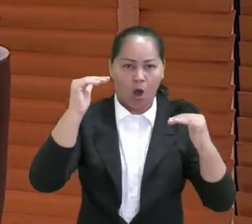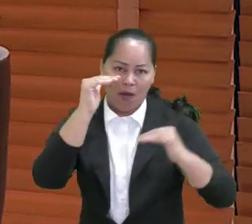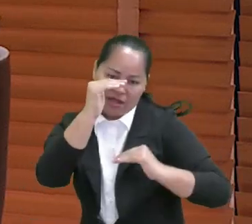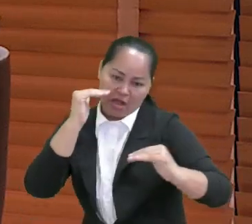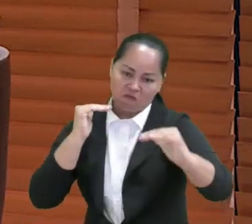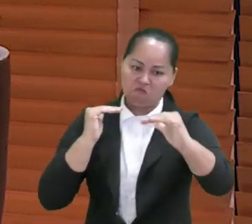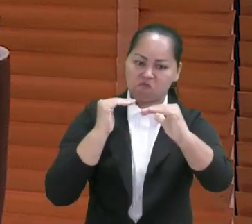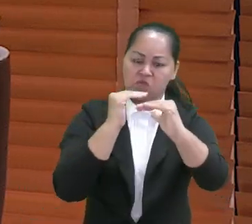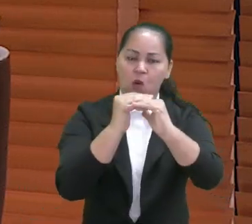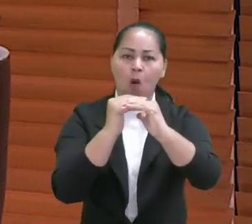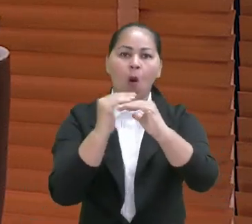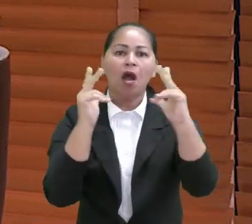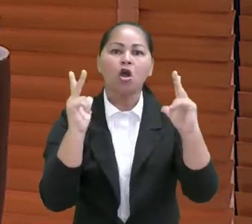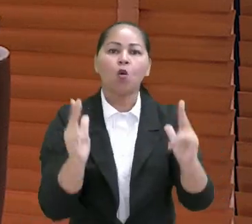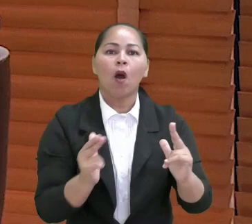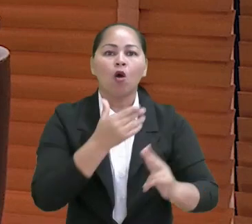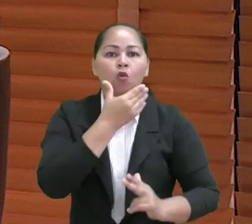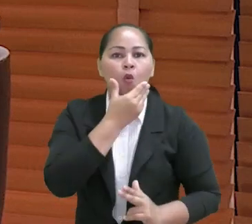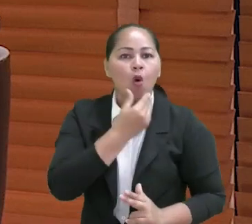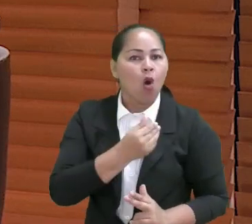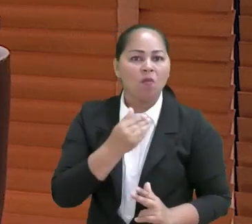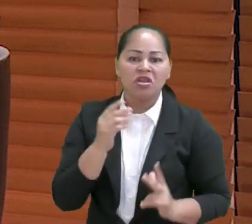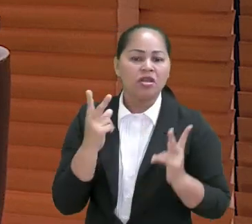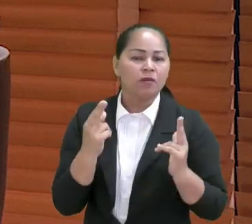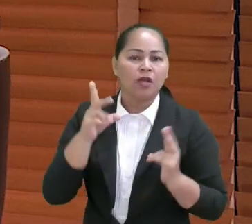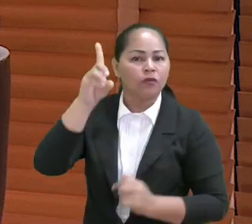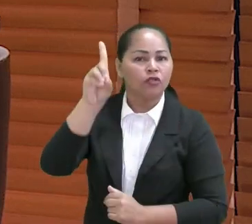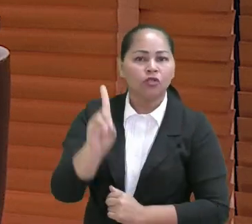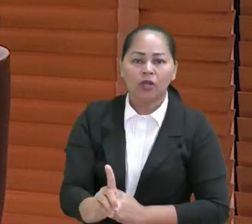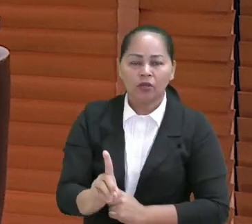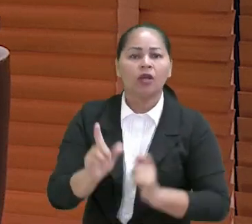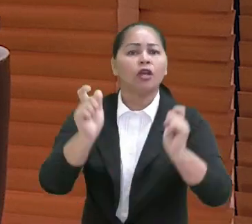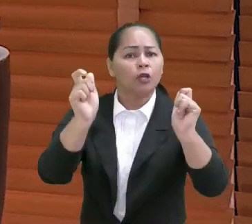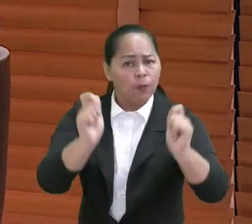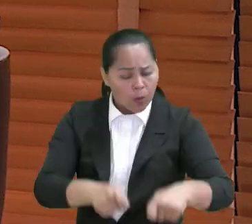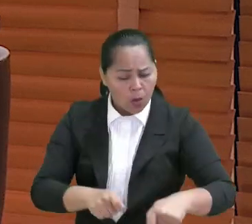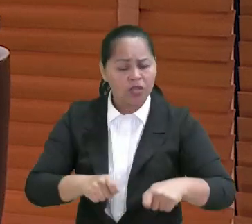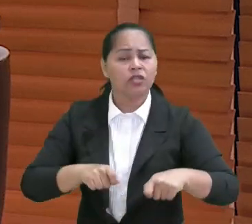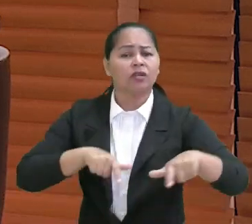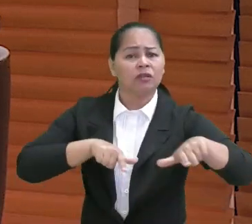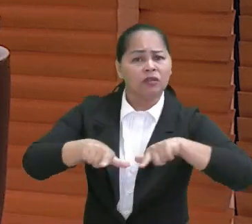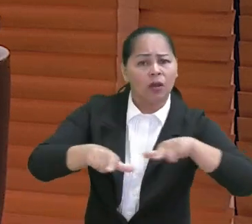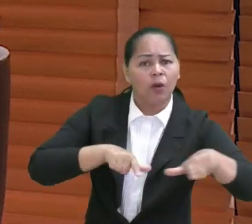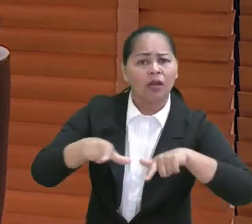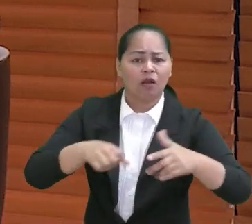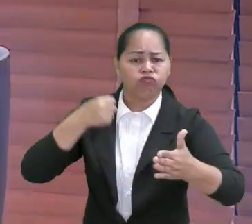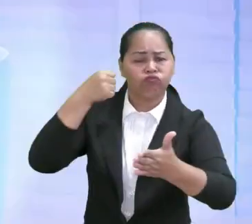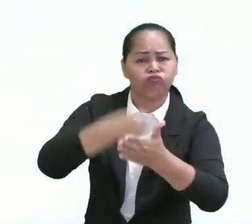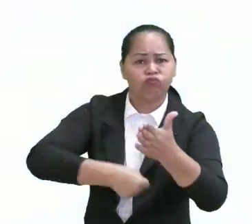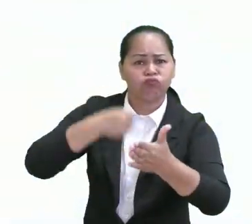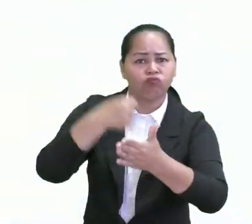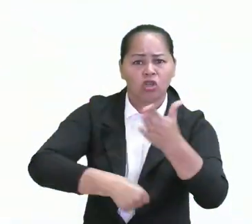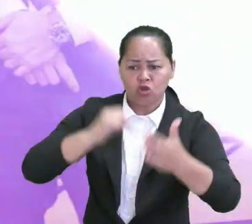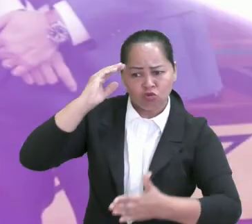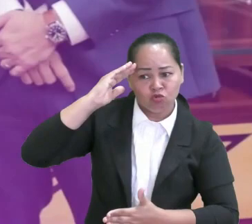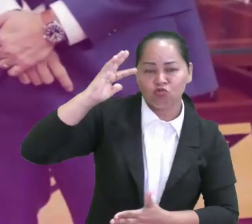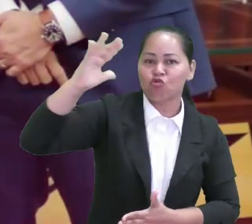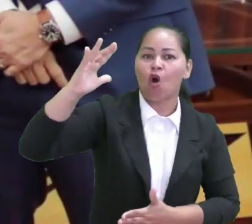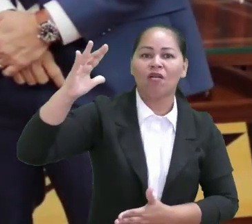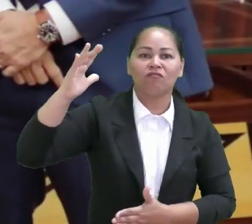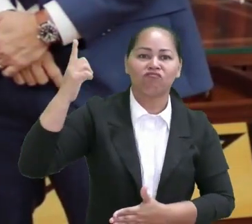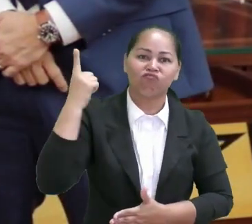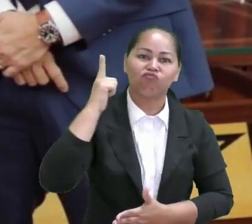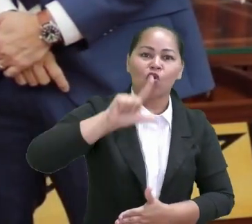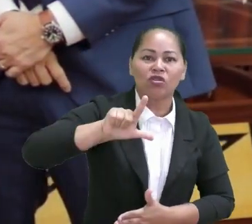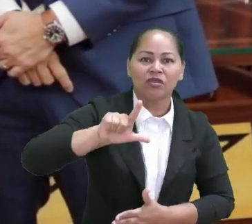maior. Ela é igual e tem os mesmos direitos que um homem e pode sim estar aonde o sonho dela levar. A história